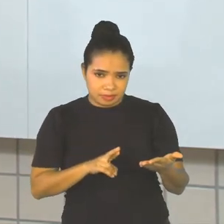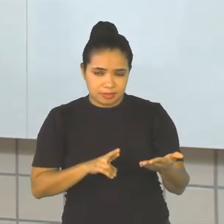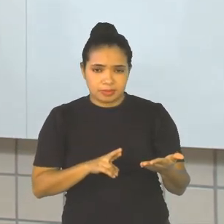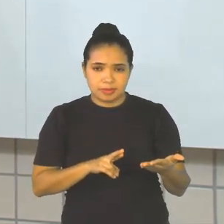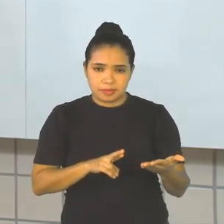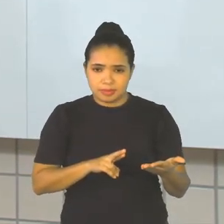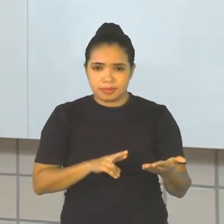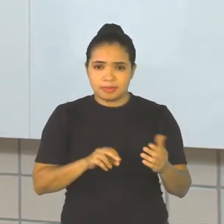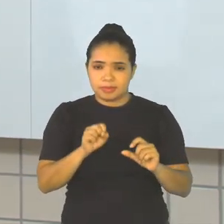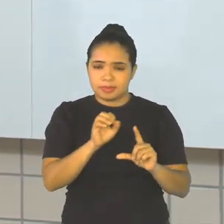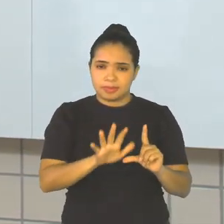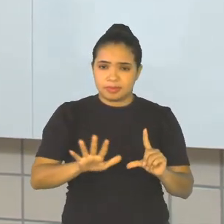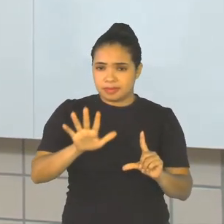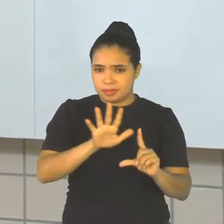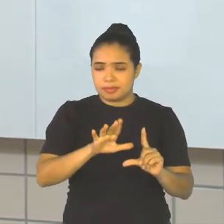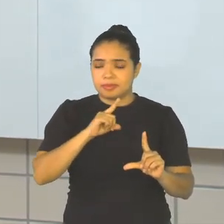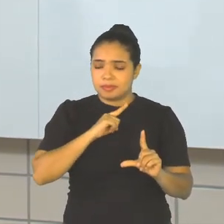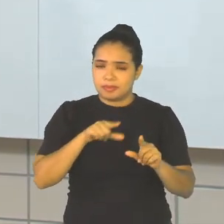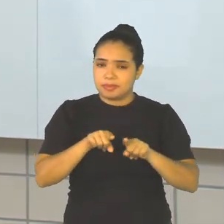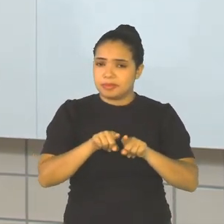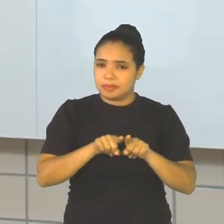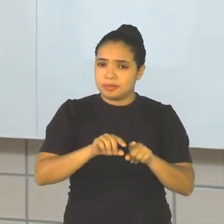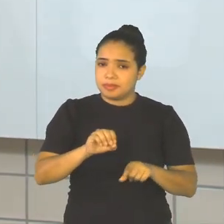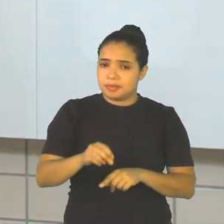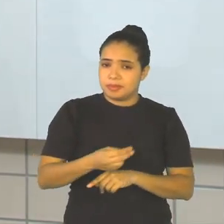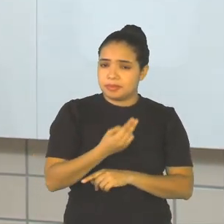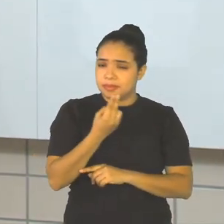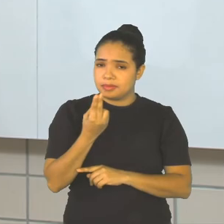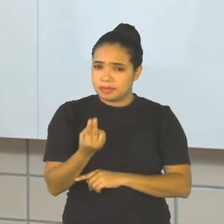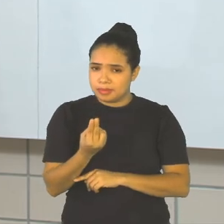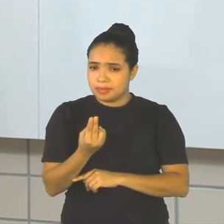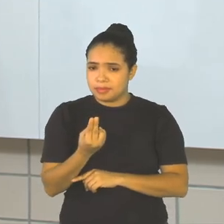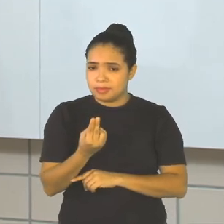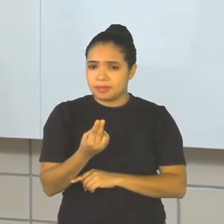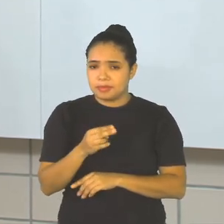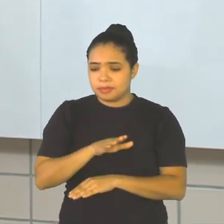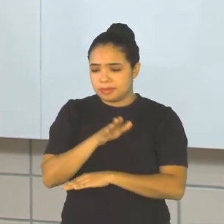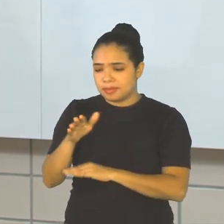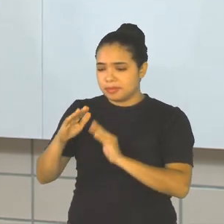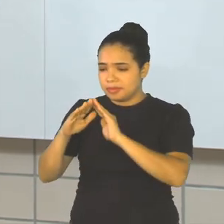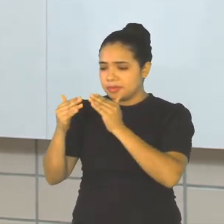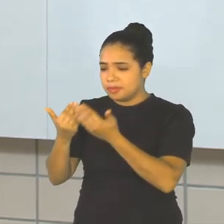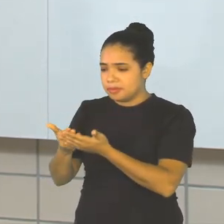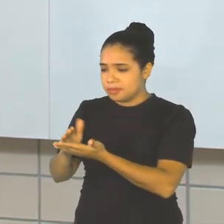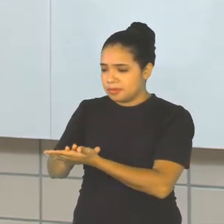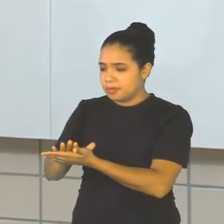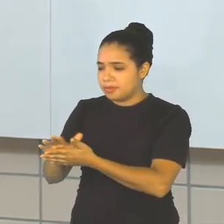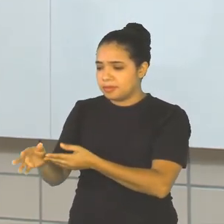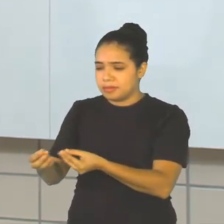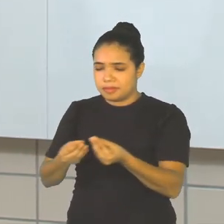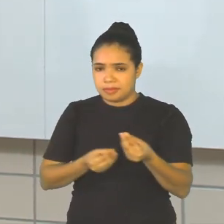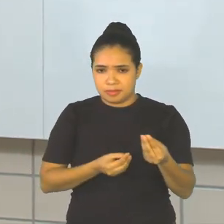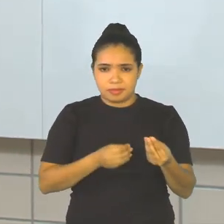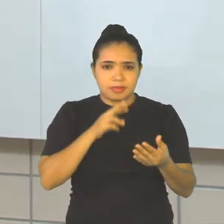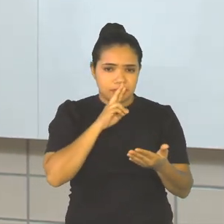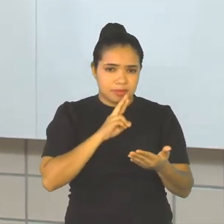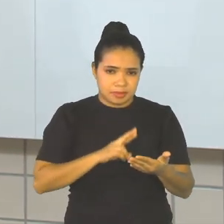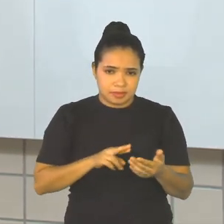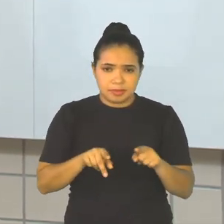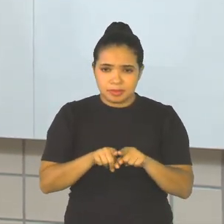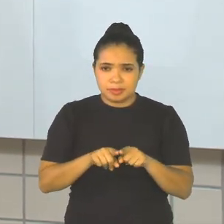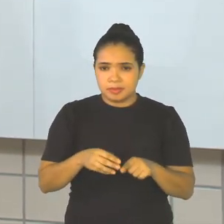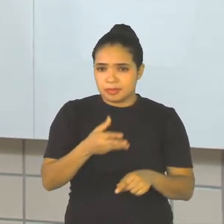na plataforma ou buscando elas lá na sua escola, as atividades impressas. Não esqueçam